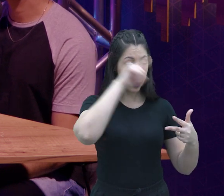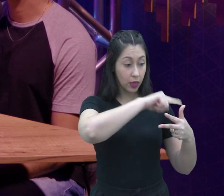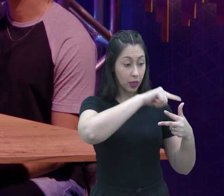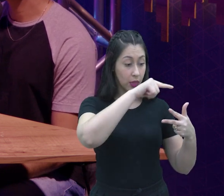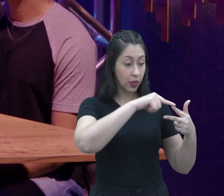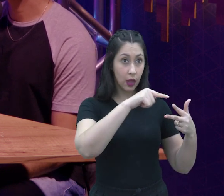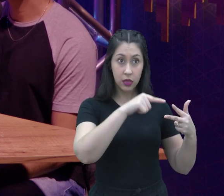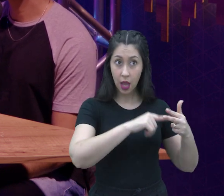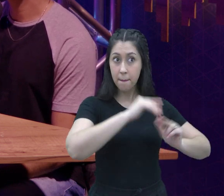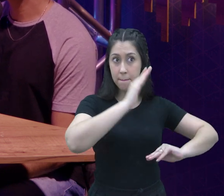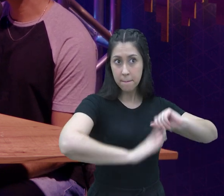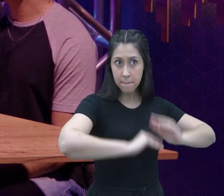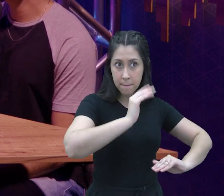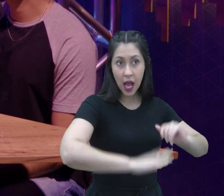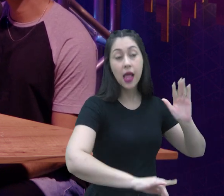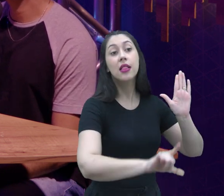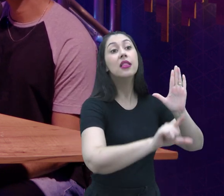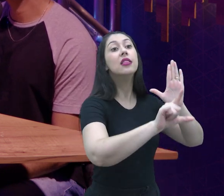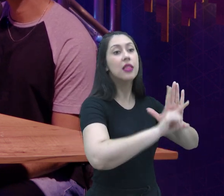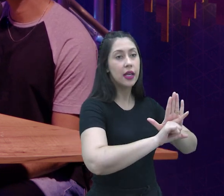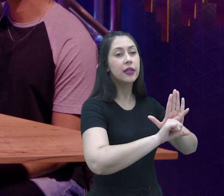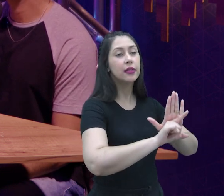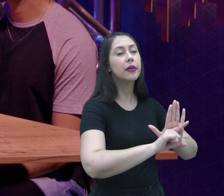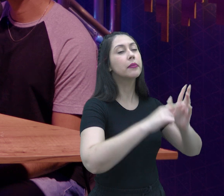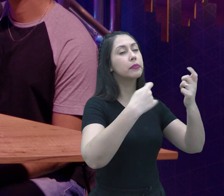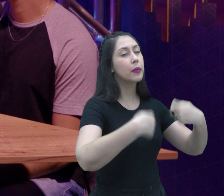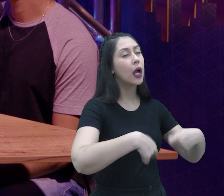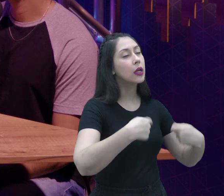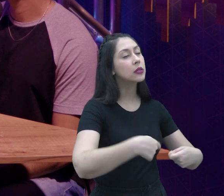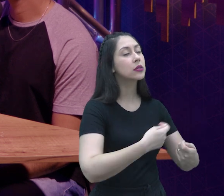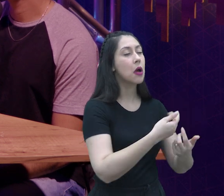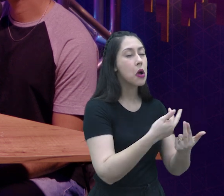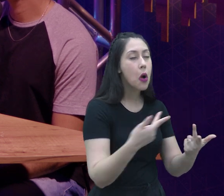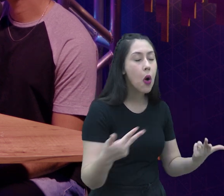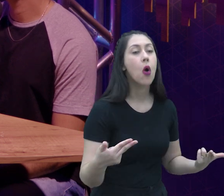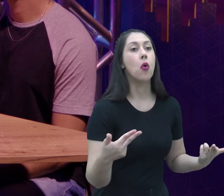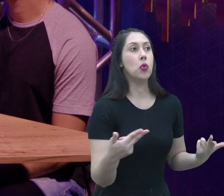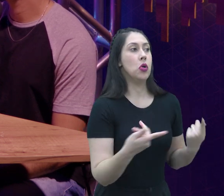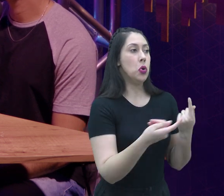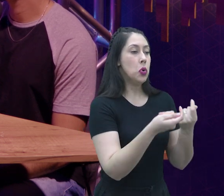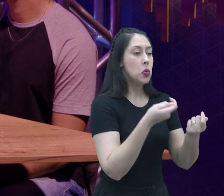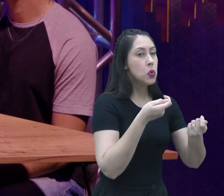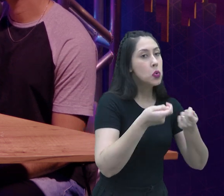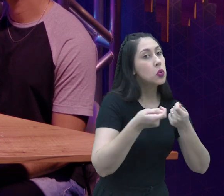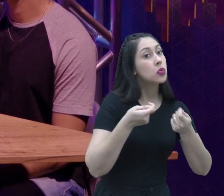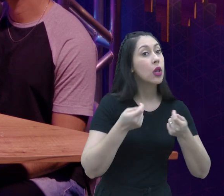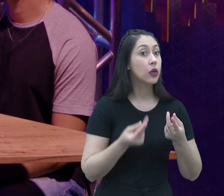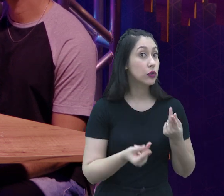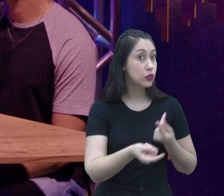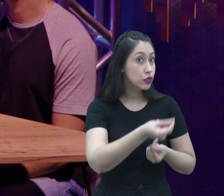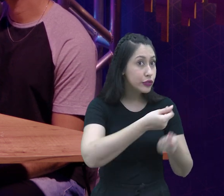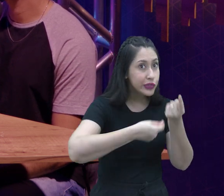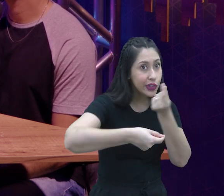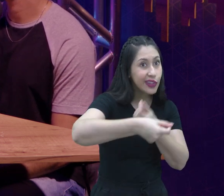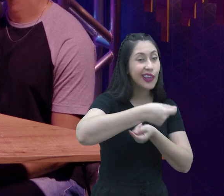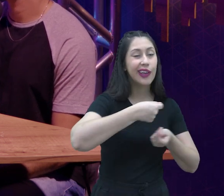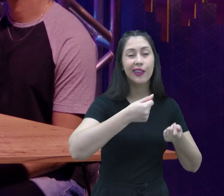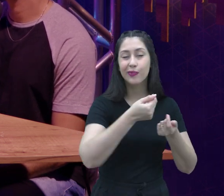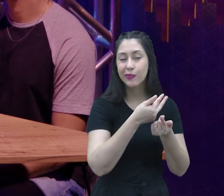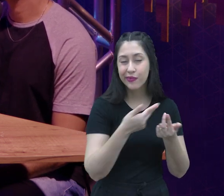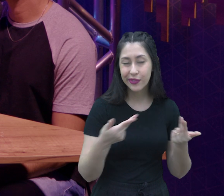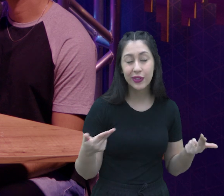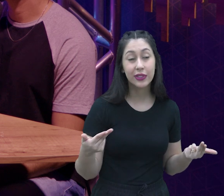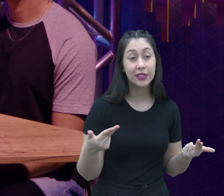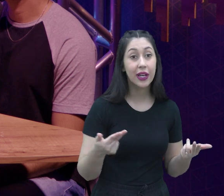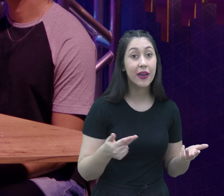vão executar as leis, que vão executar tudo que precisa ser feito, controlar o dinheiro público e